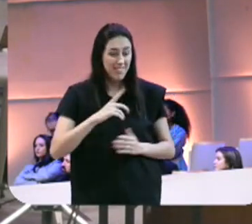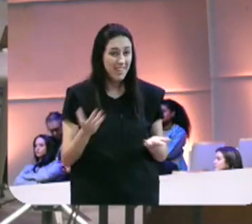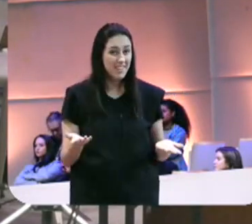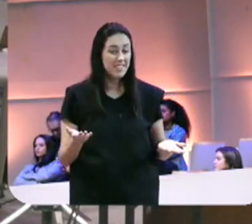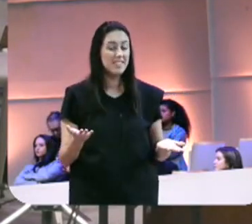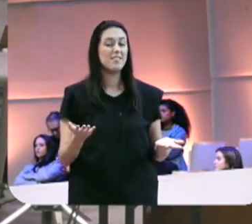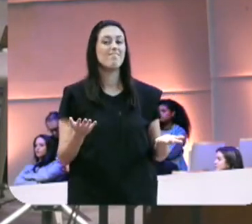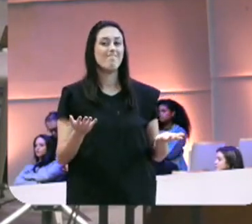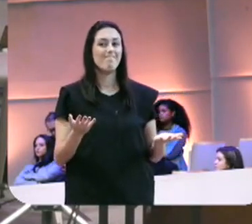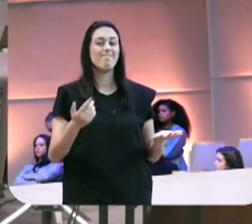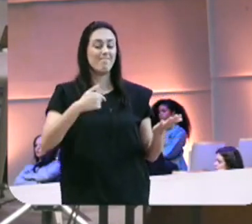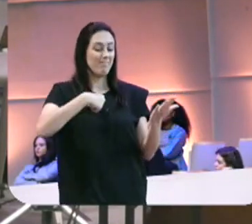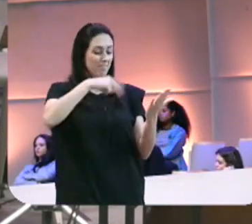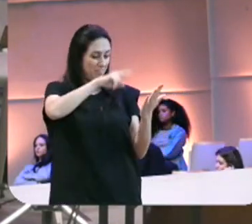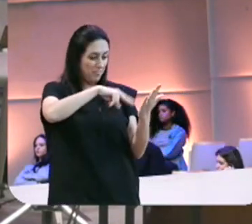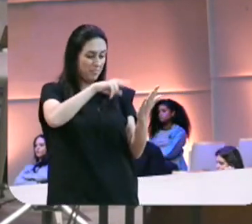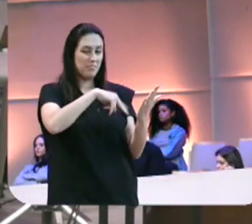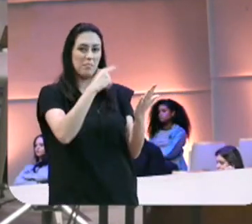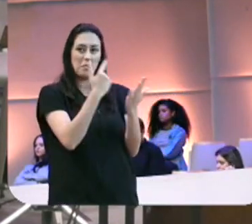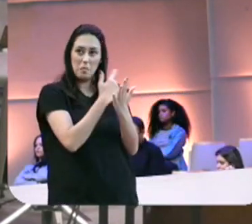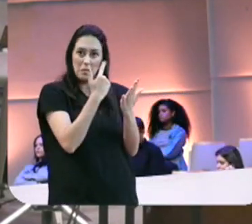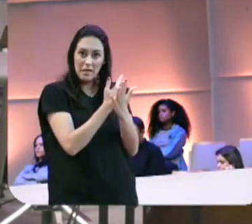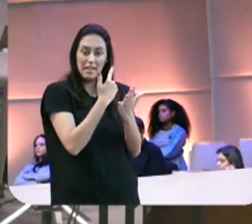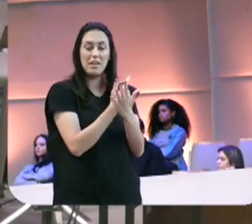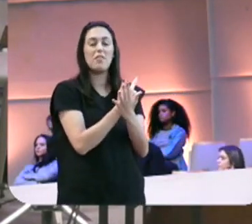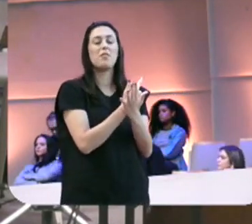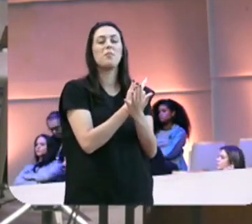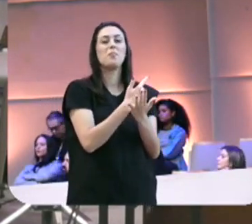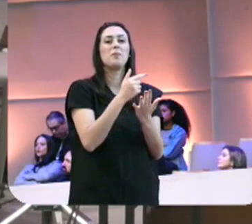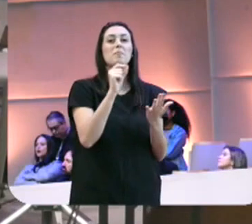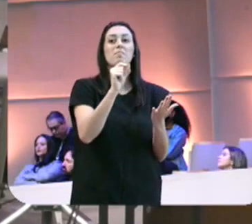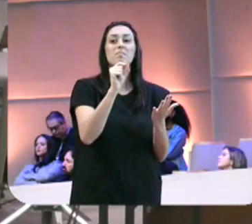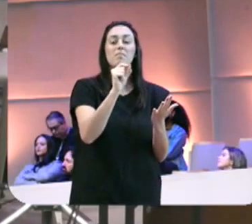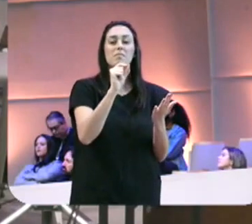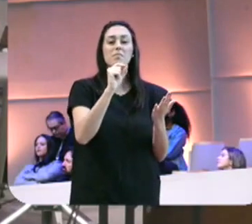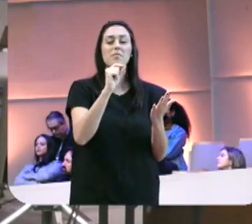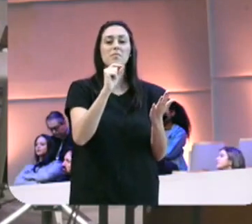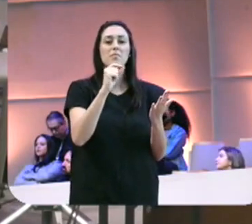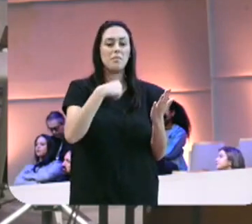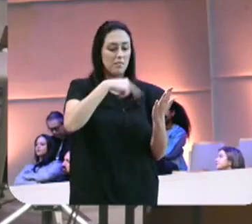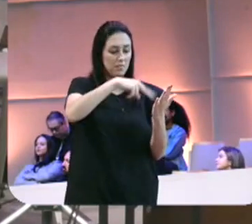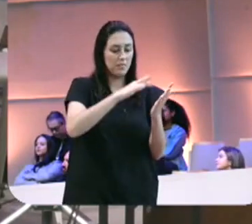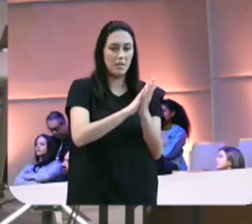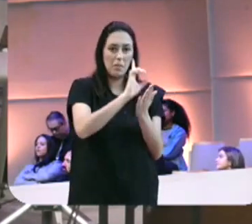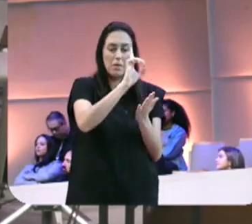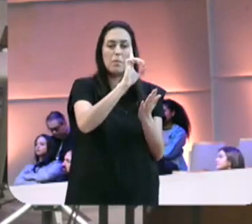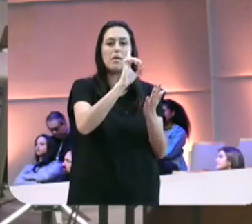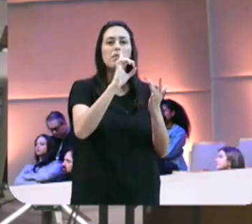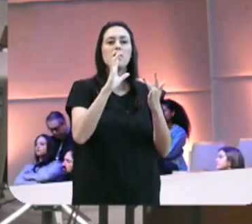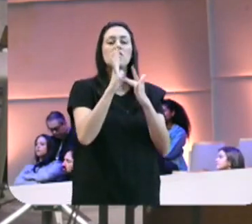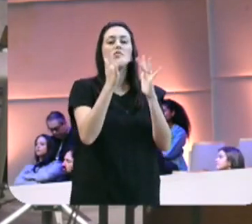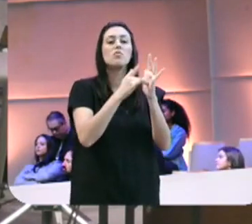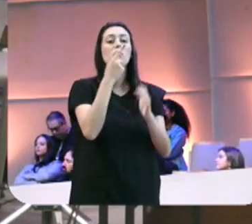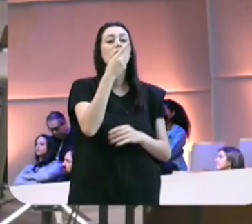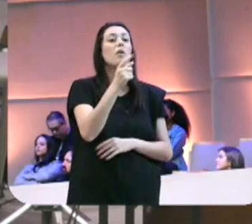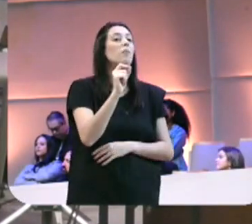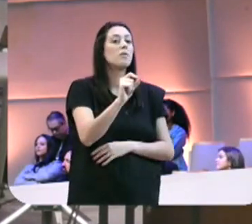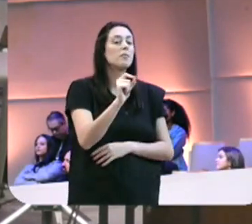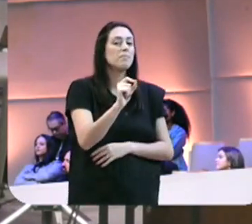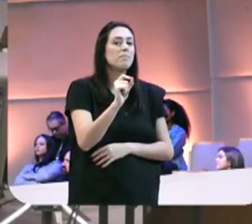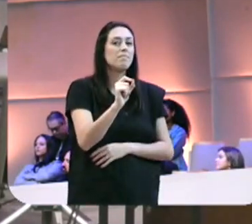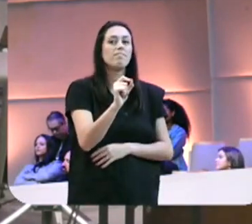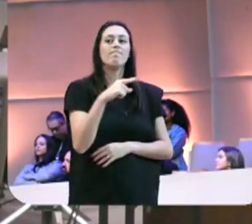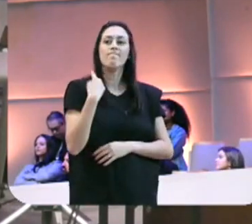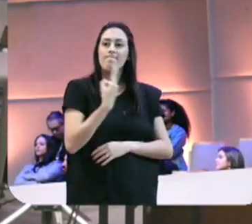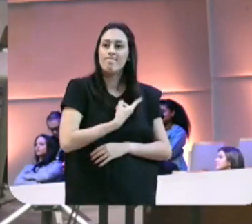assunto da grande comissão, é o nome que nós damos a esse texto da palavra de Deus, as últimas palavras de Jesus, e ele fala o seguinte: